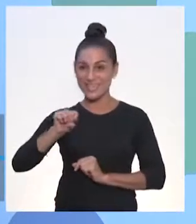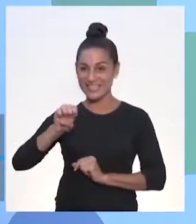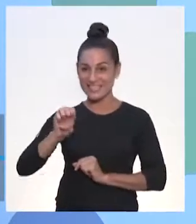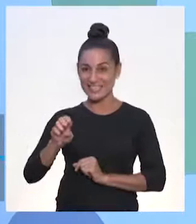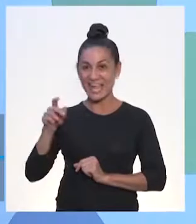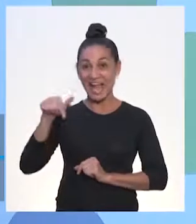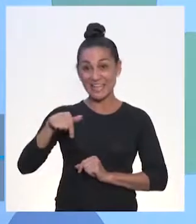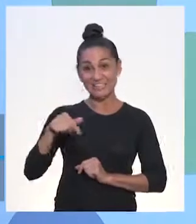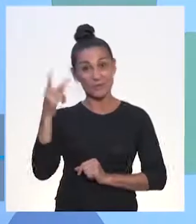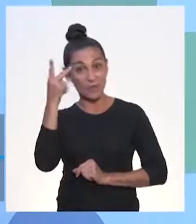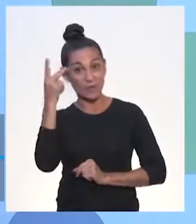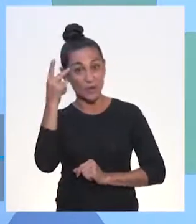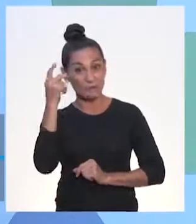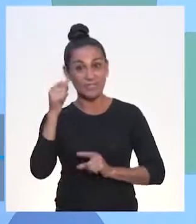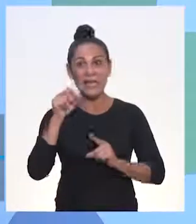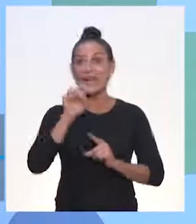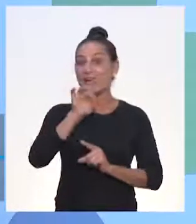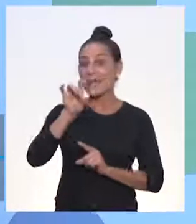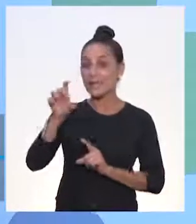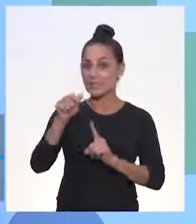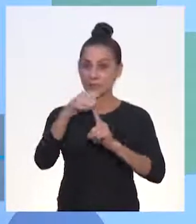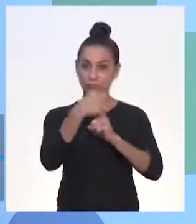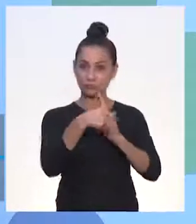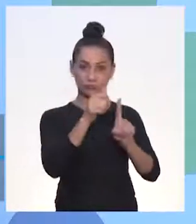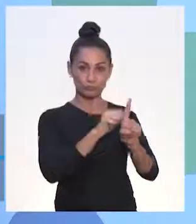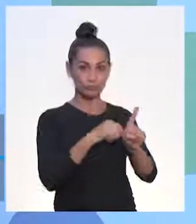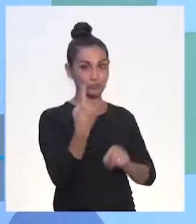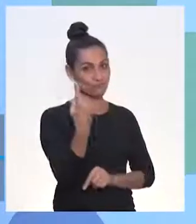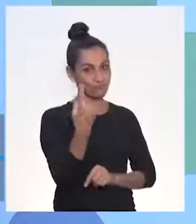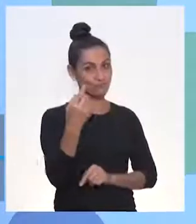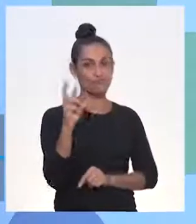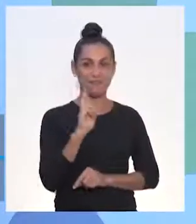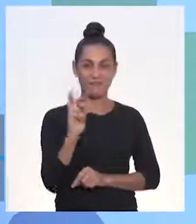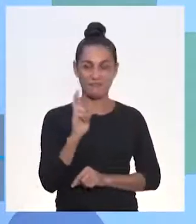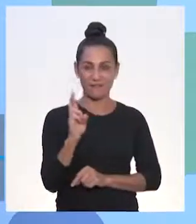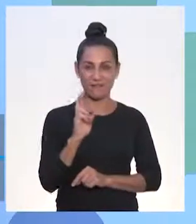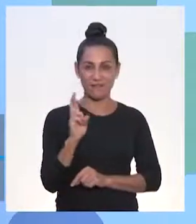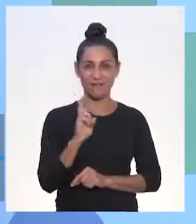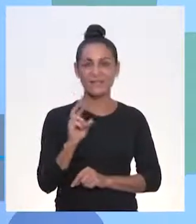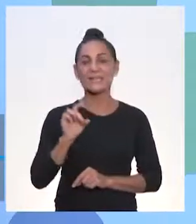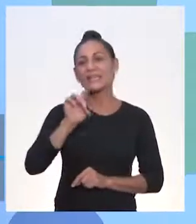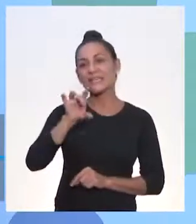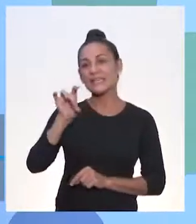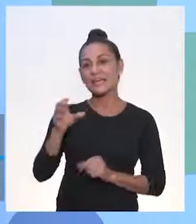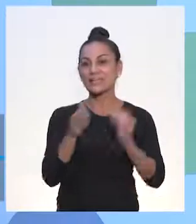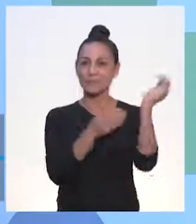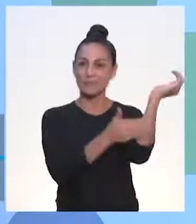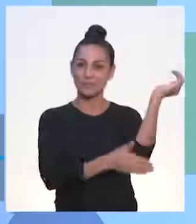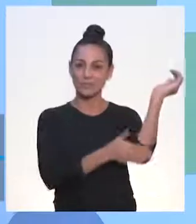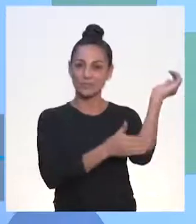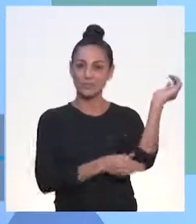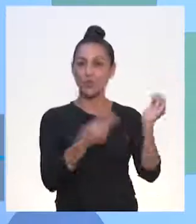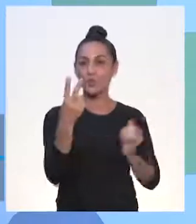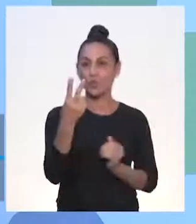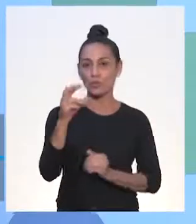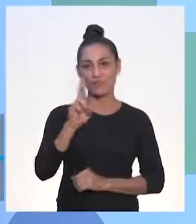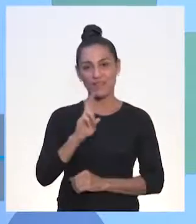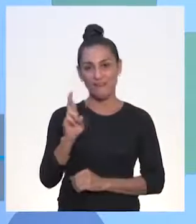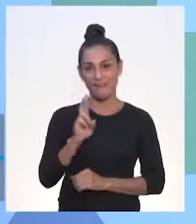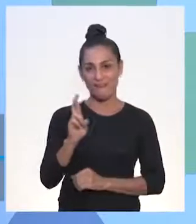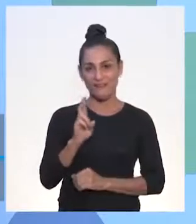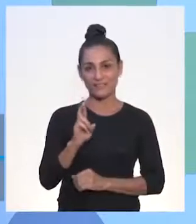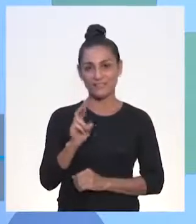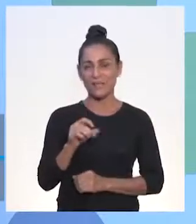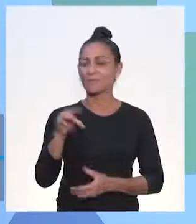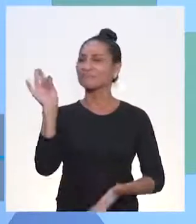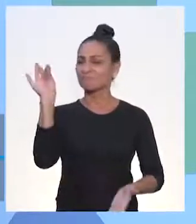Cada banana custa um real, aí associou a um valor monetário mesmo, e cada abacaxi dois reais, mas